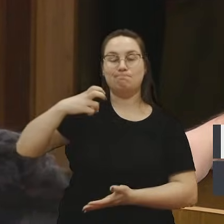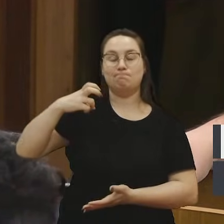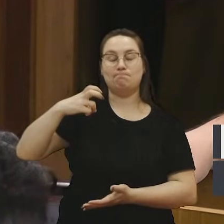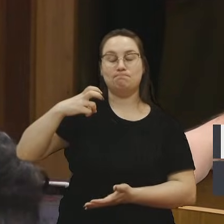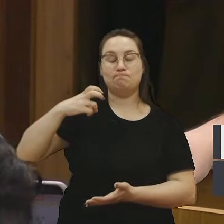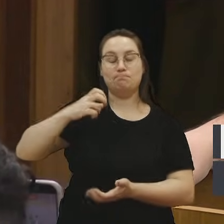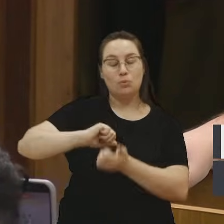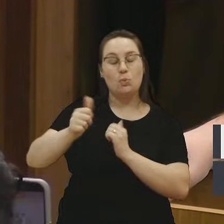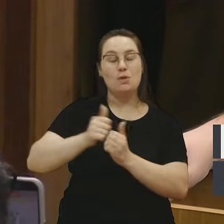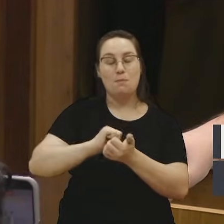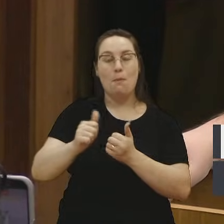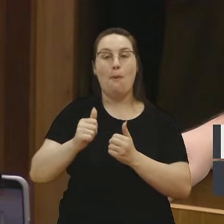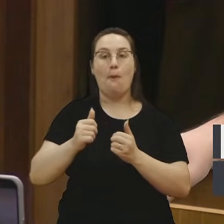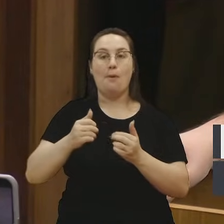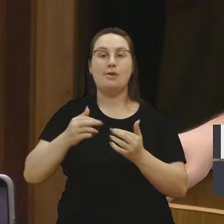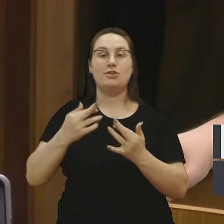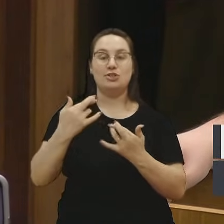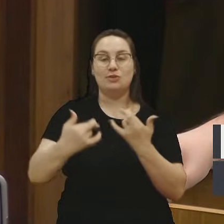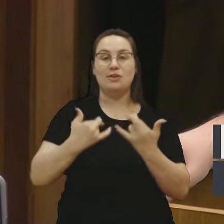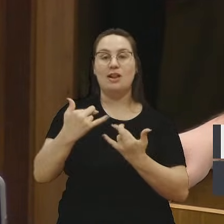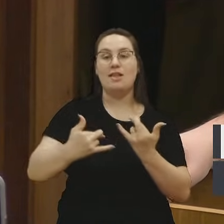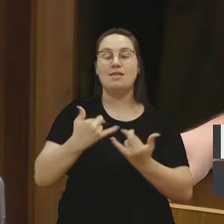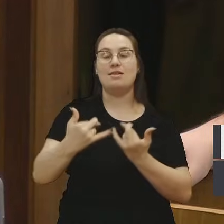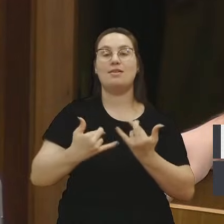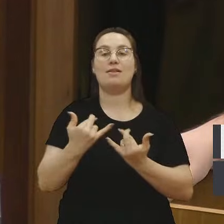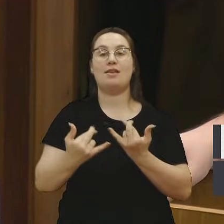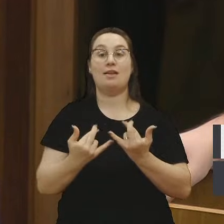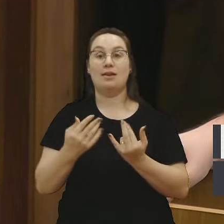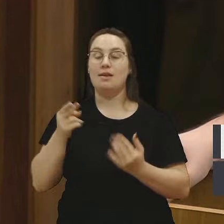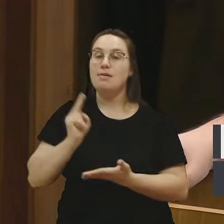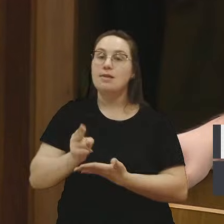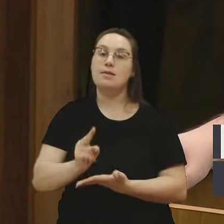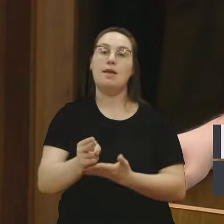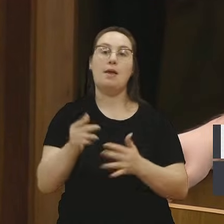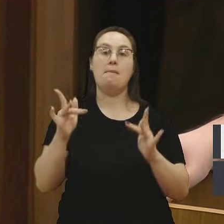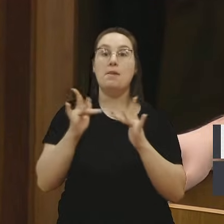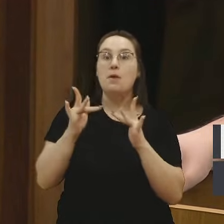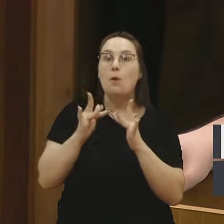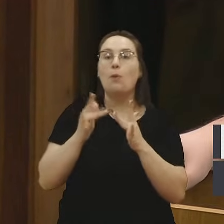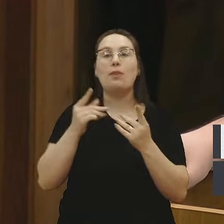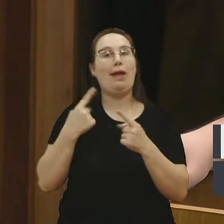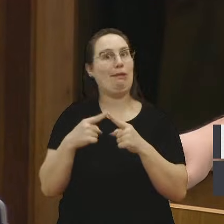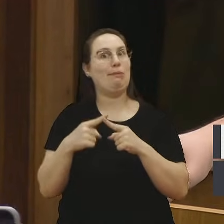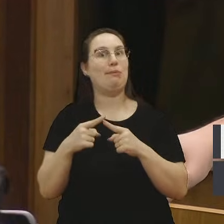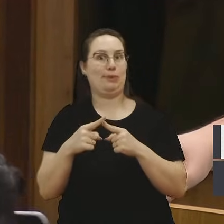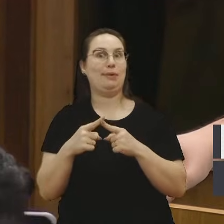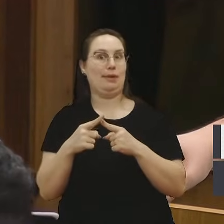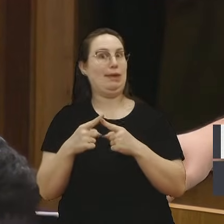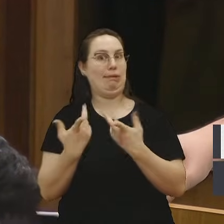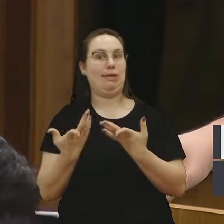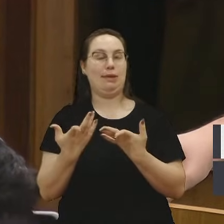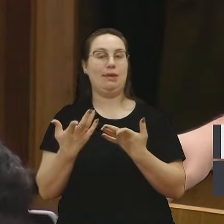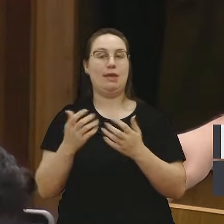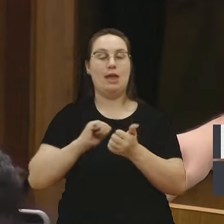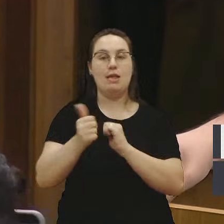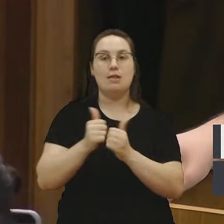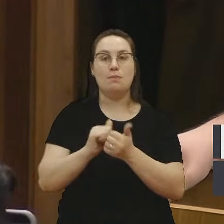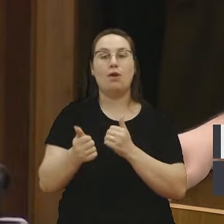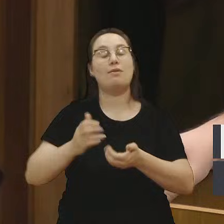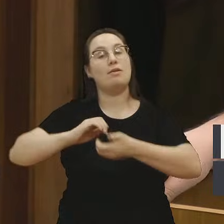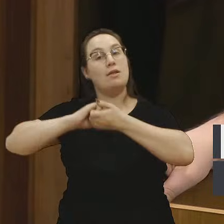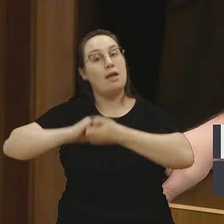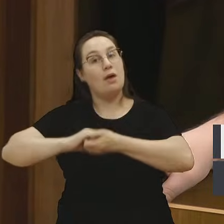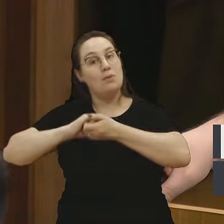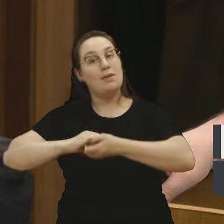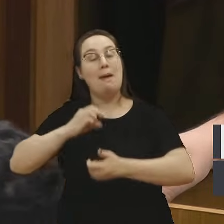hoje conversarmos sobre pautas do esporte, né, secretário? A gente está sempre em contato aí em função disso. Nessa mesma senda, saudar também as colegas